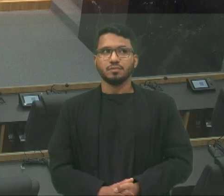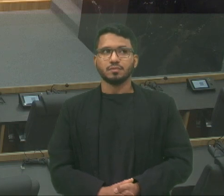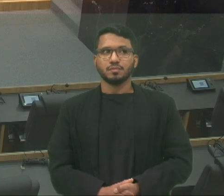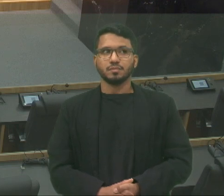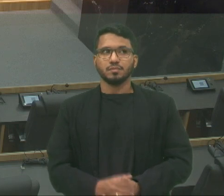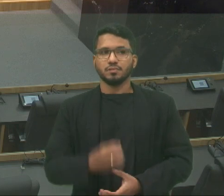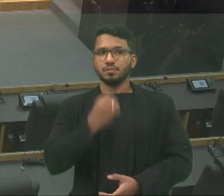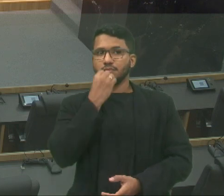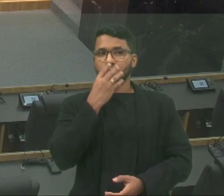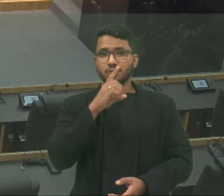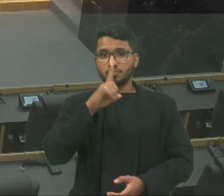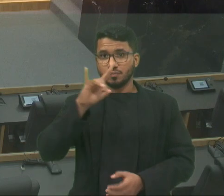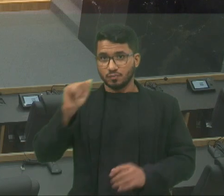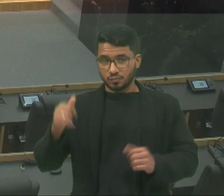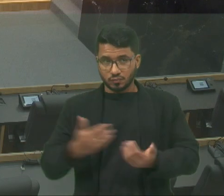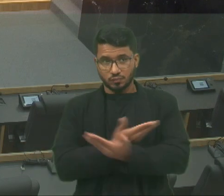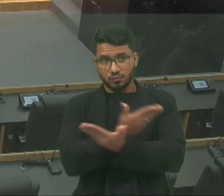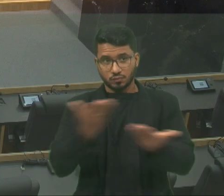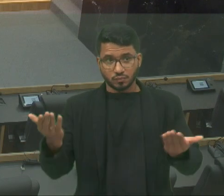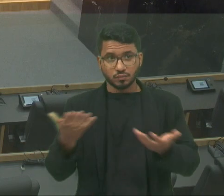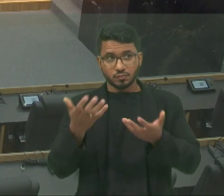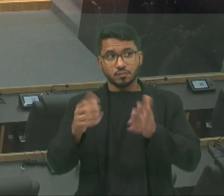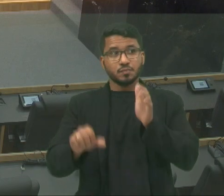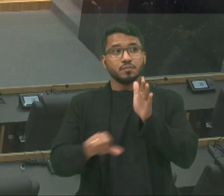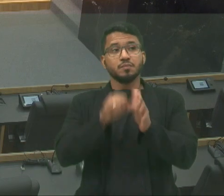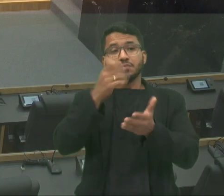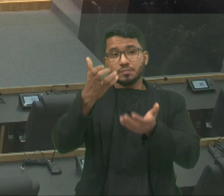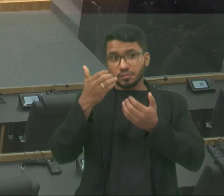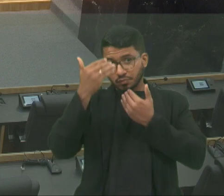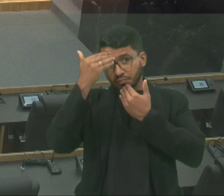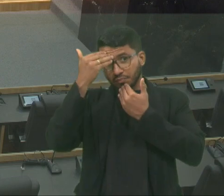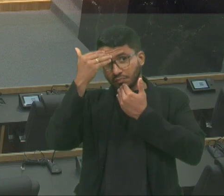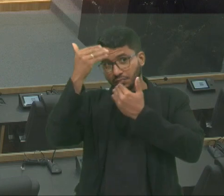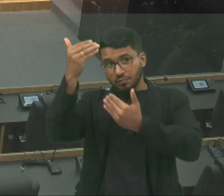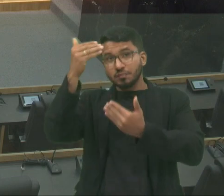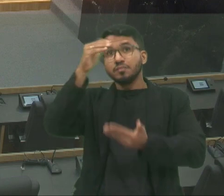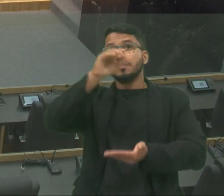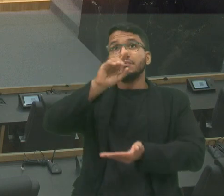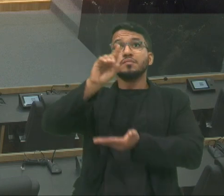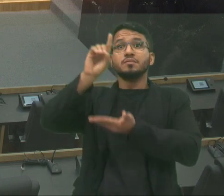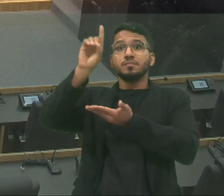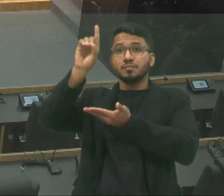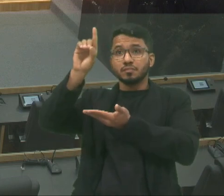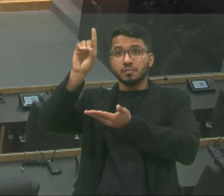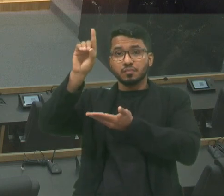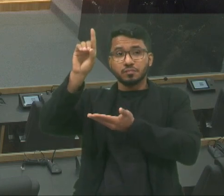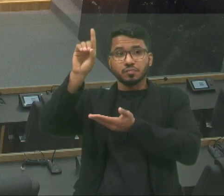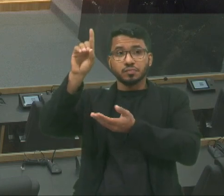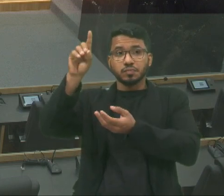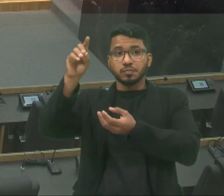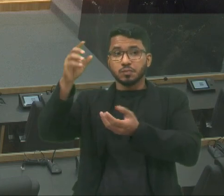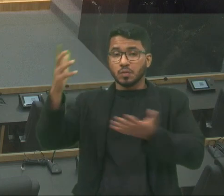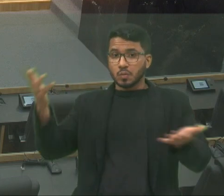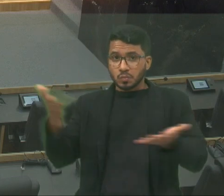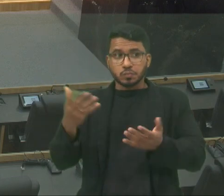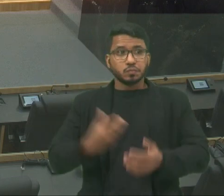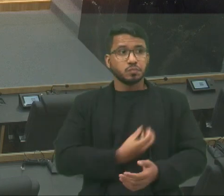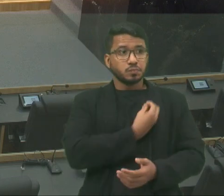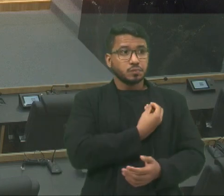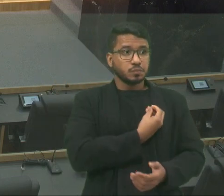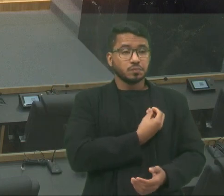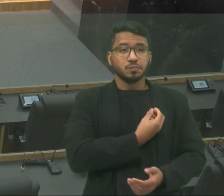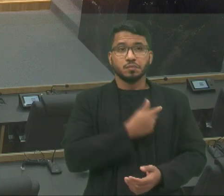Bom dia a todos. Primeiramente, gostaria de agradecer a Deus por essa presença de todos nós